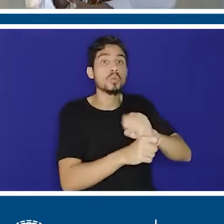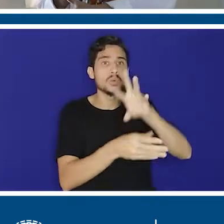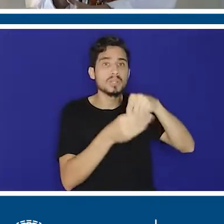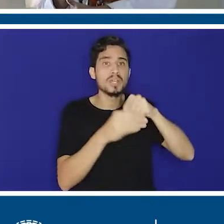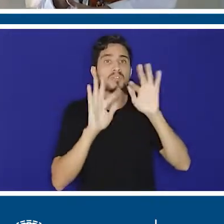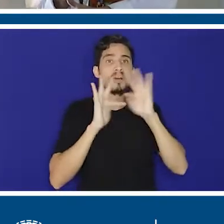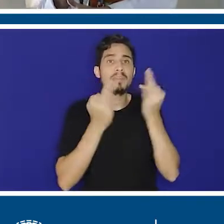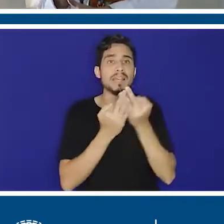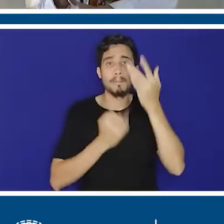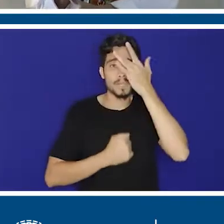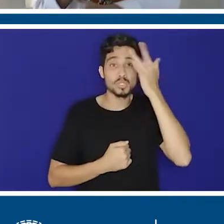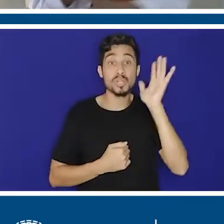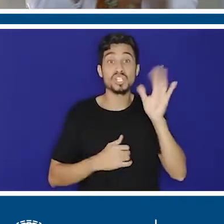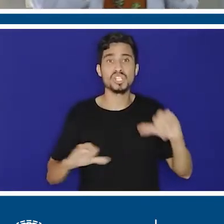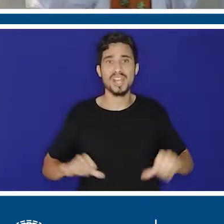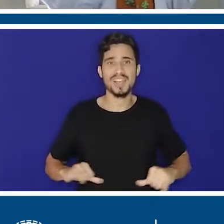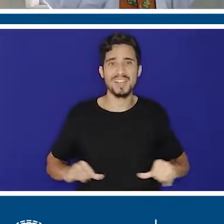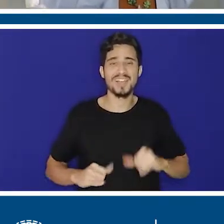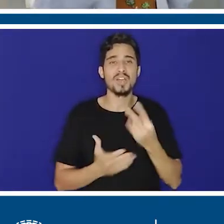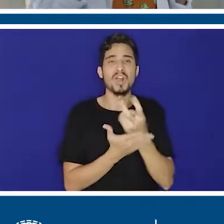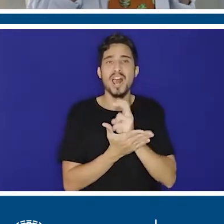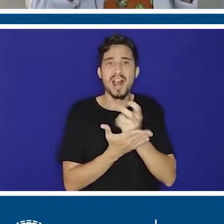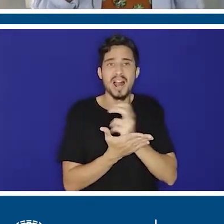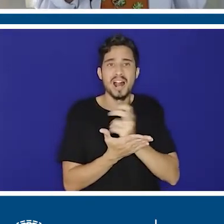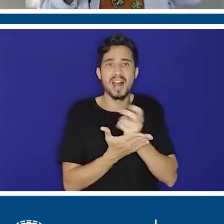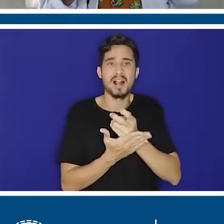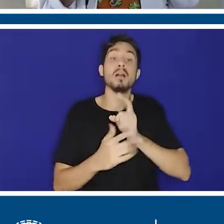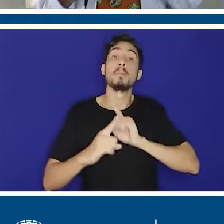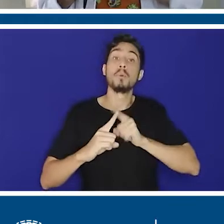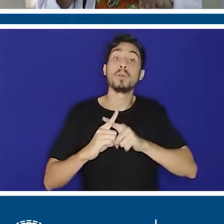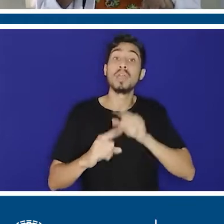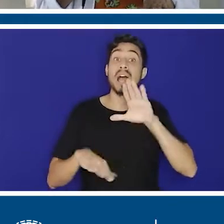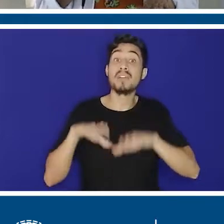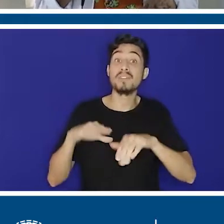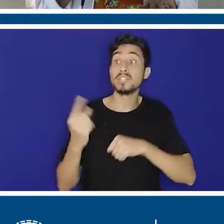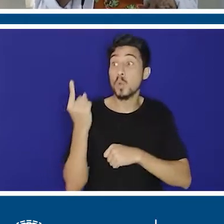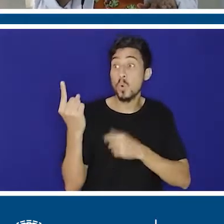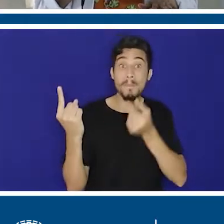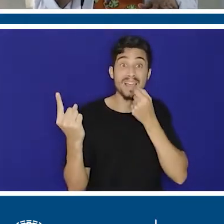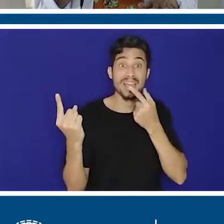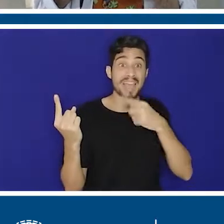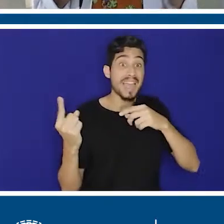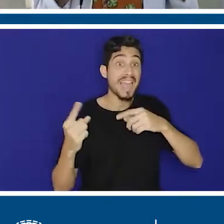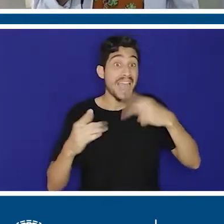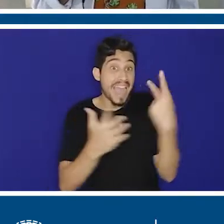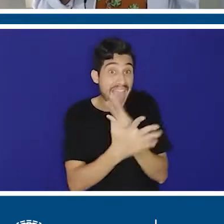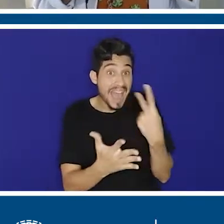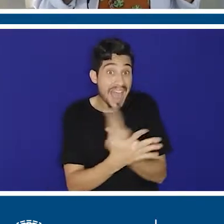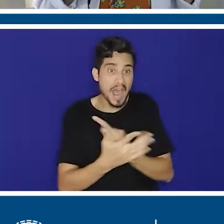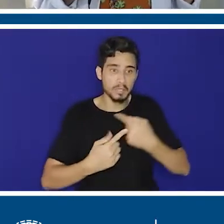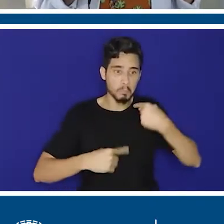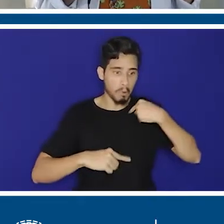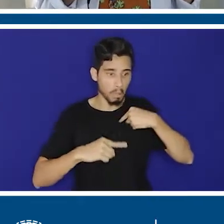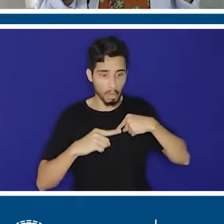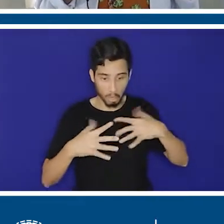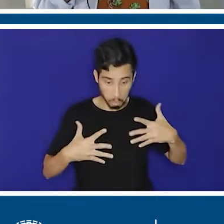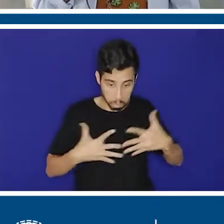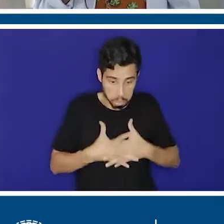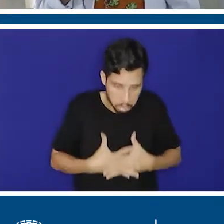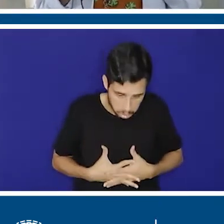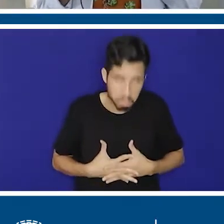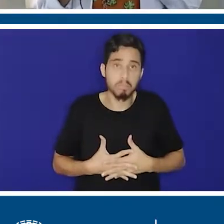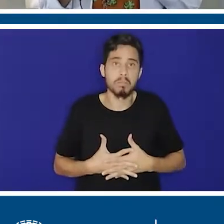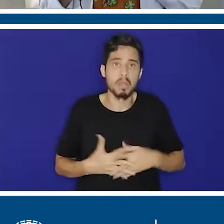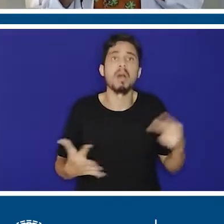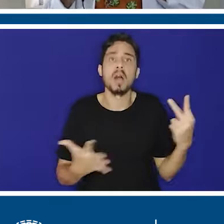de convulsão, porque às vezes um medicamento desse pode baixar o limiar da convulsão e a criança ter crise. Por